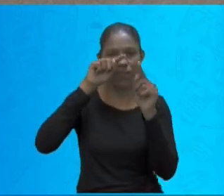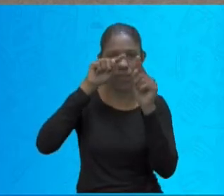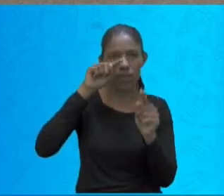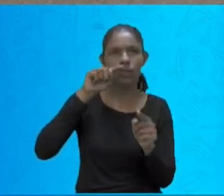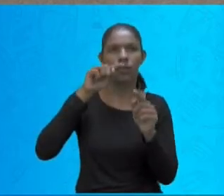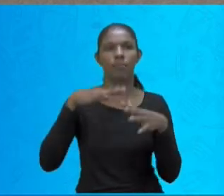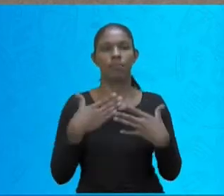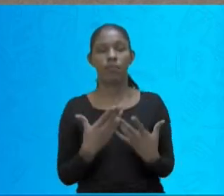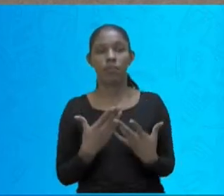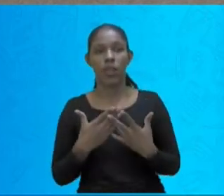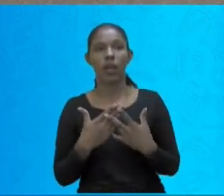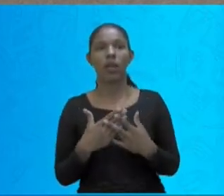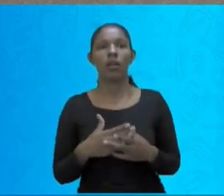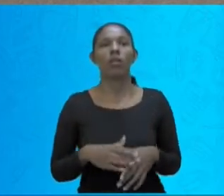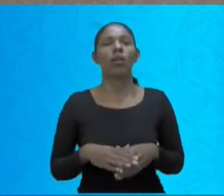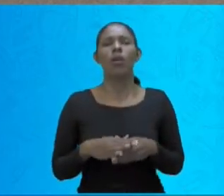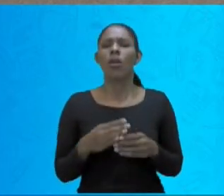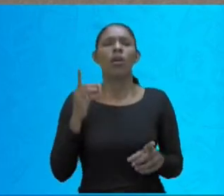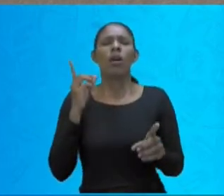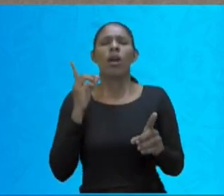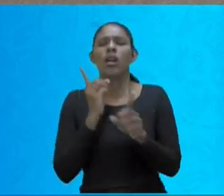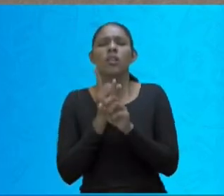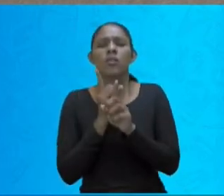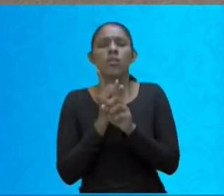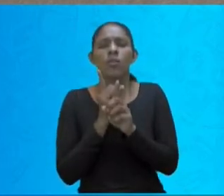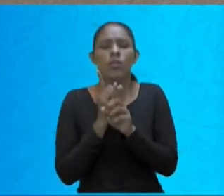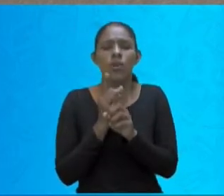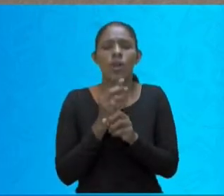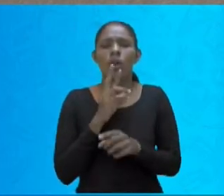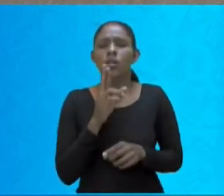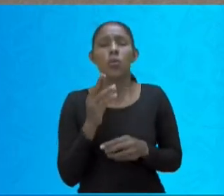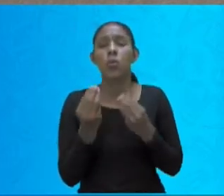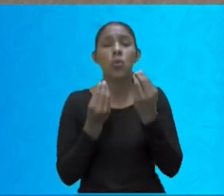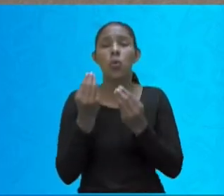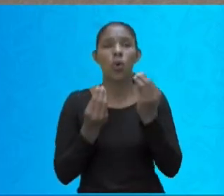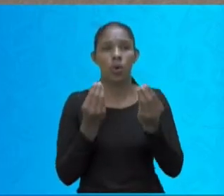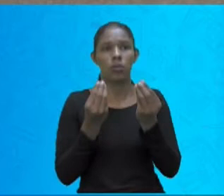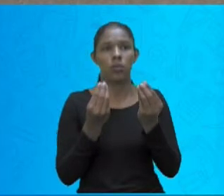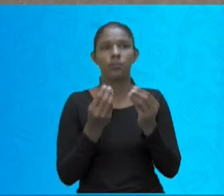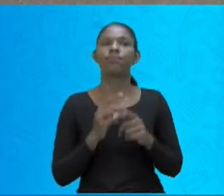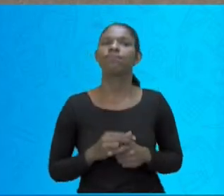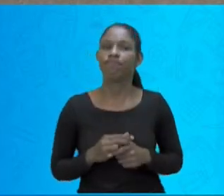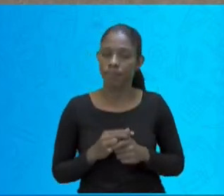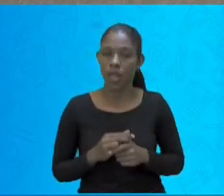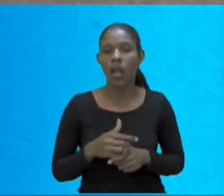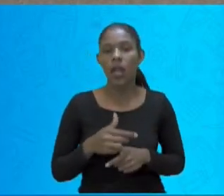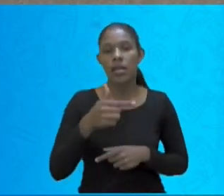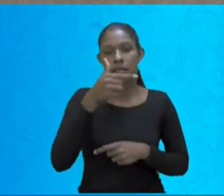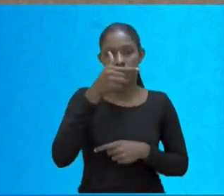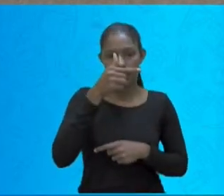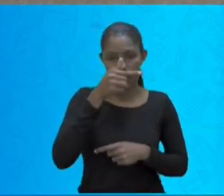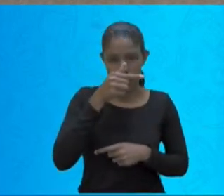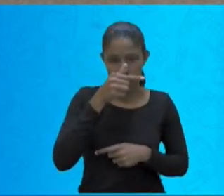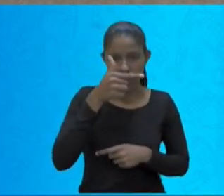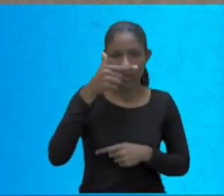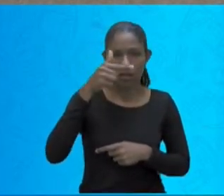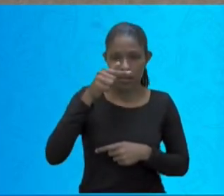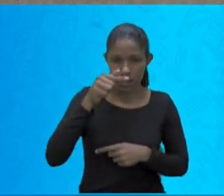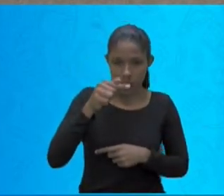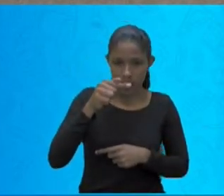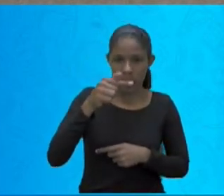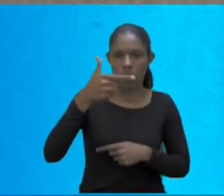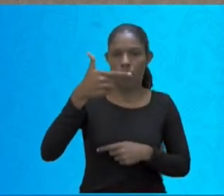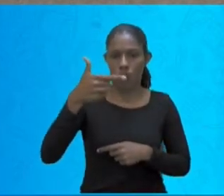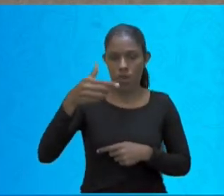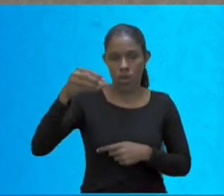Veja só. Eu peguei o primeiro número, 729, e eu fatorei. Como